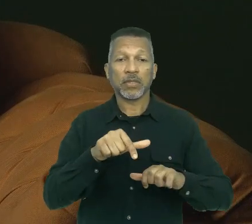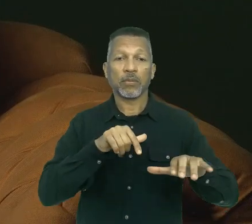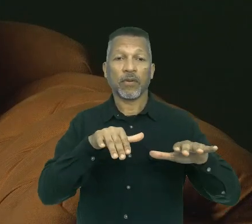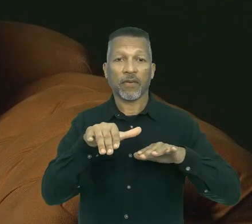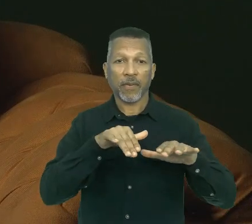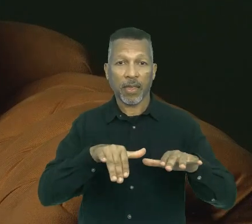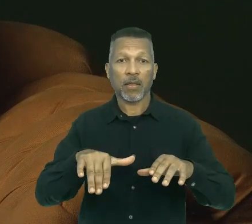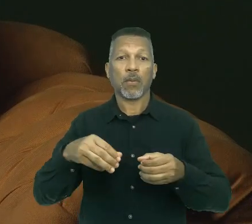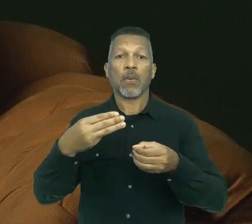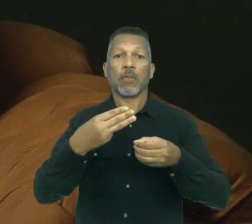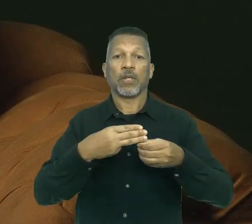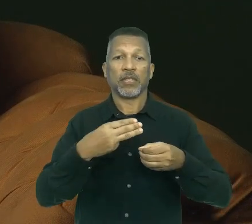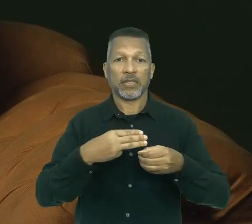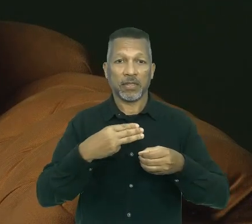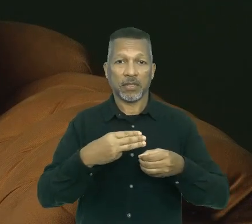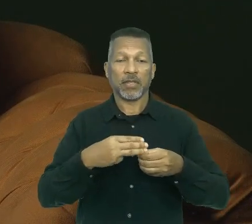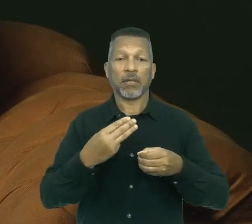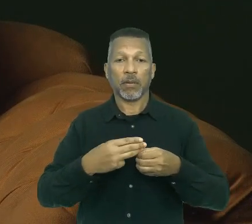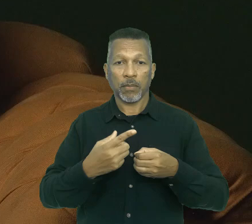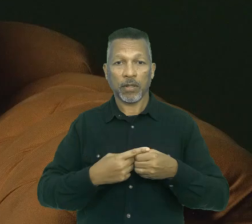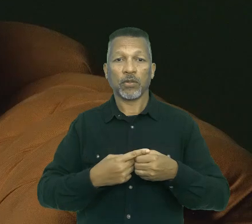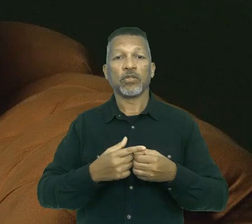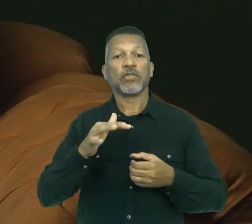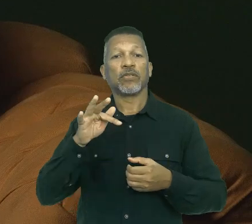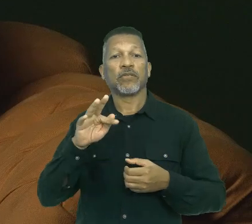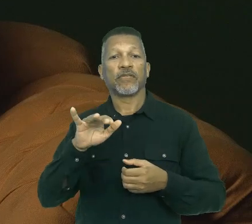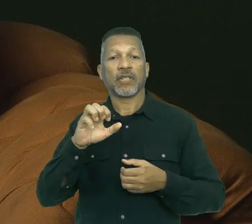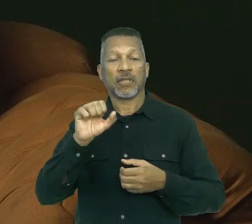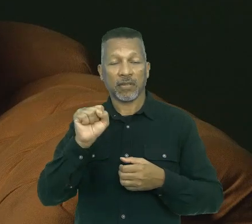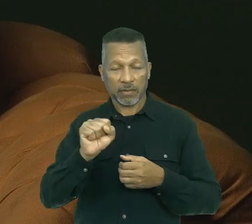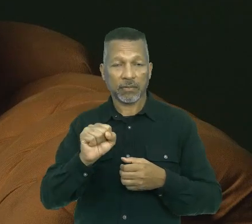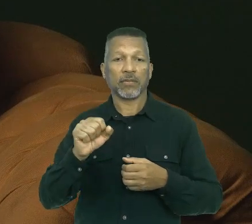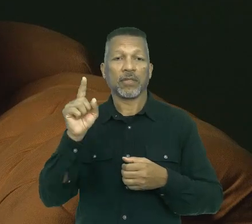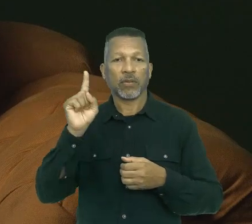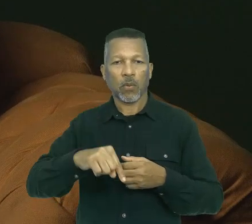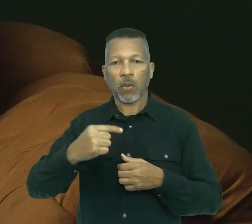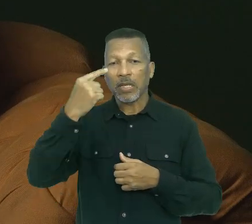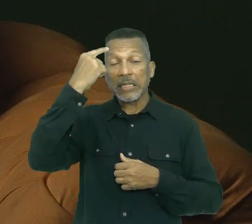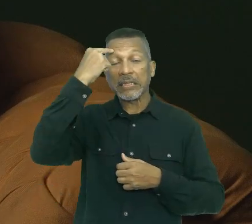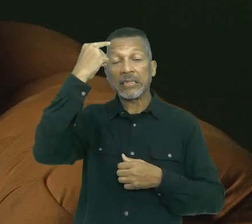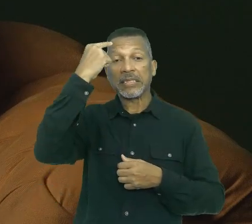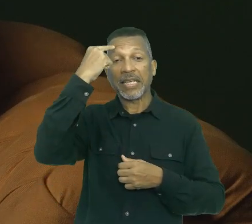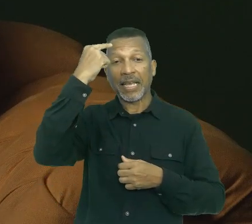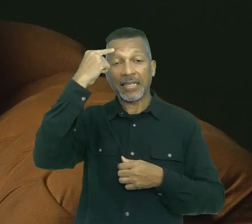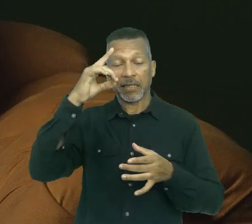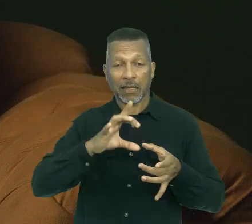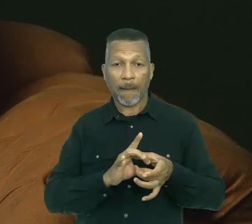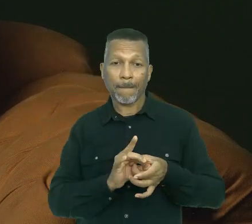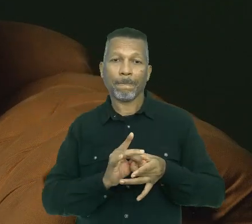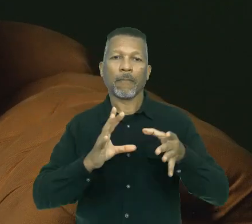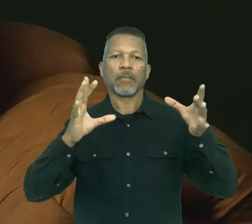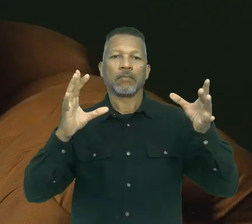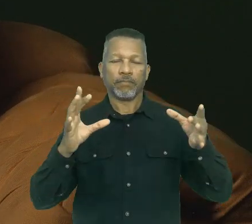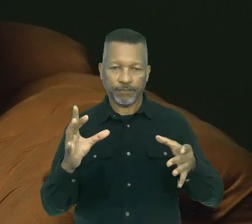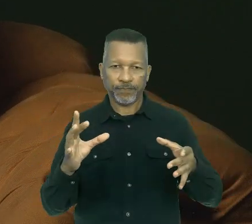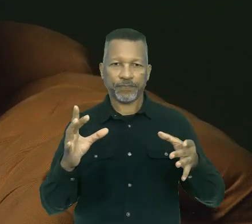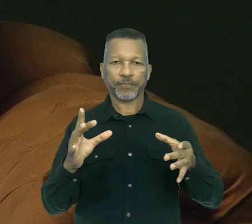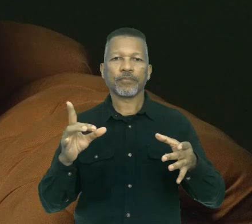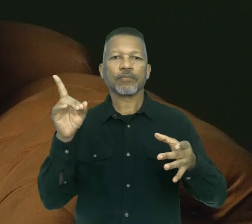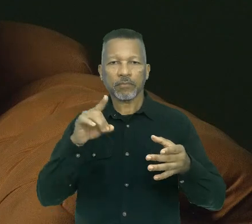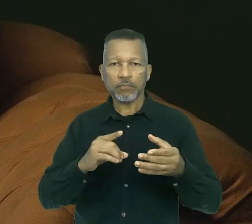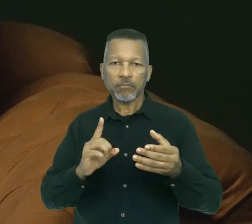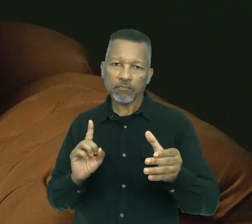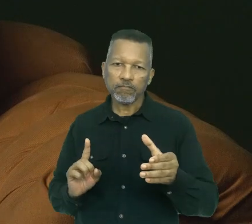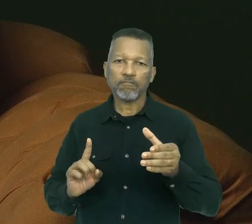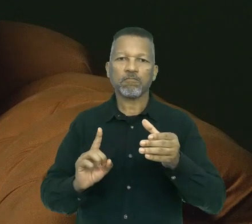município pelos freis franciscanos, com a teologia da libertação. E eu entrei no